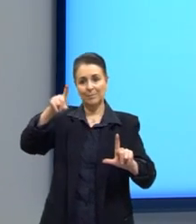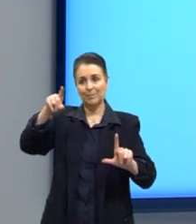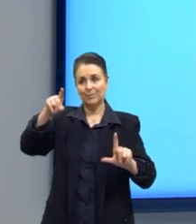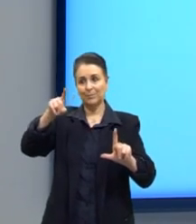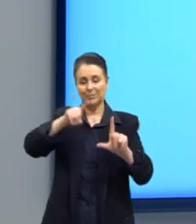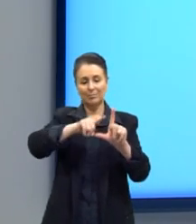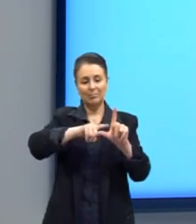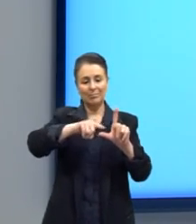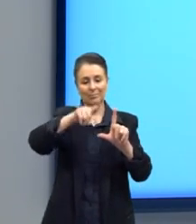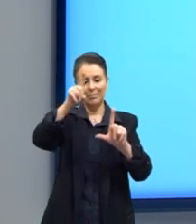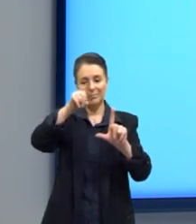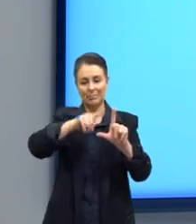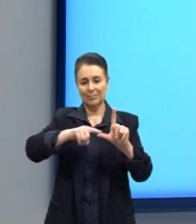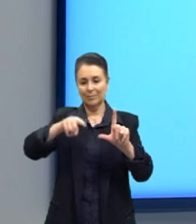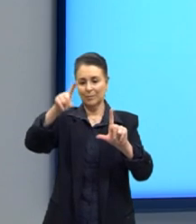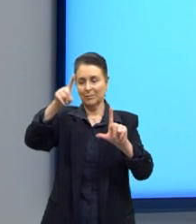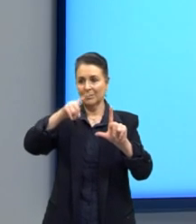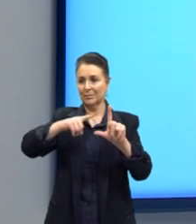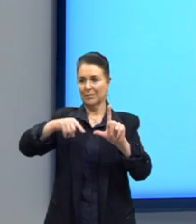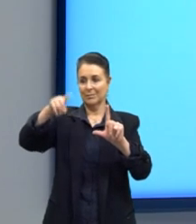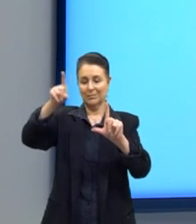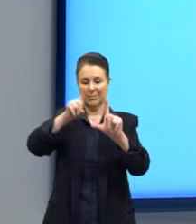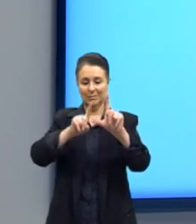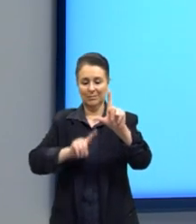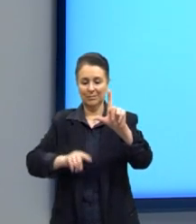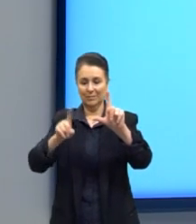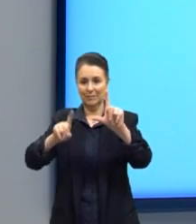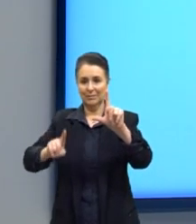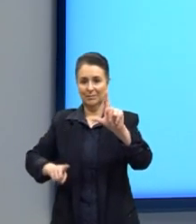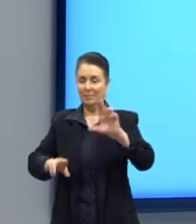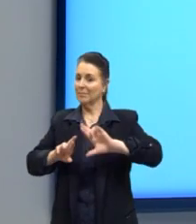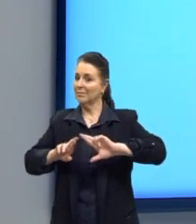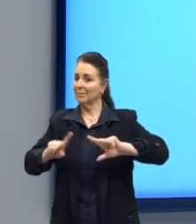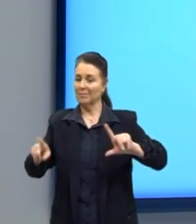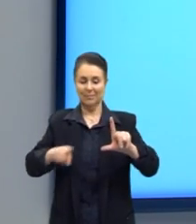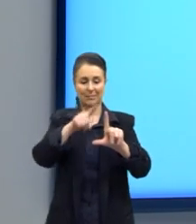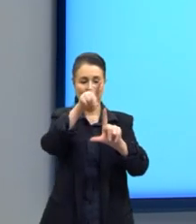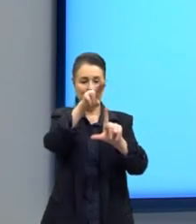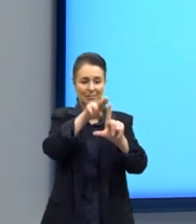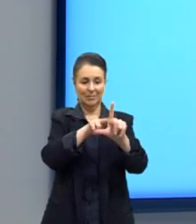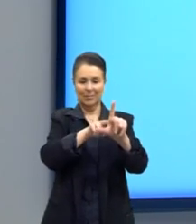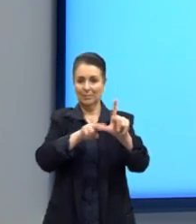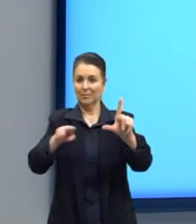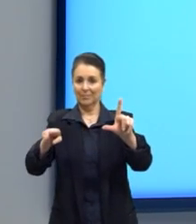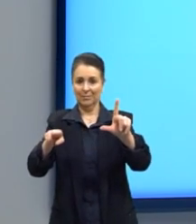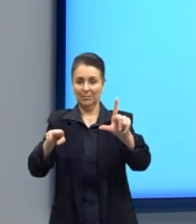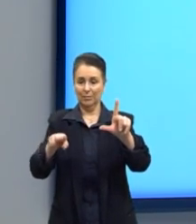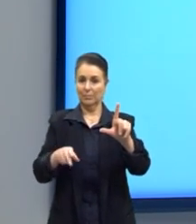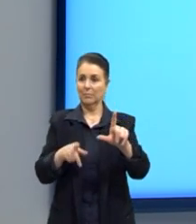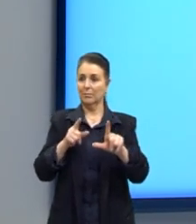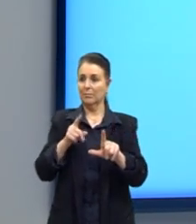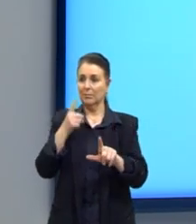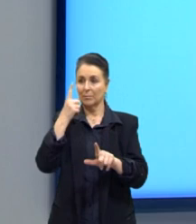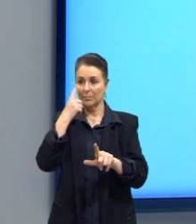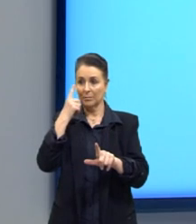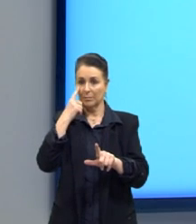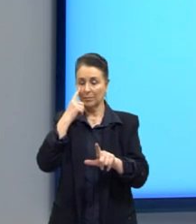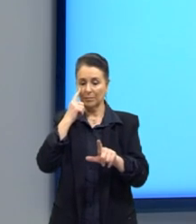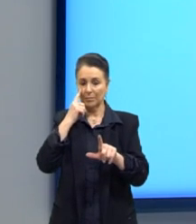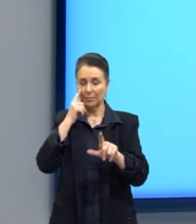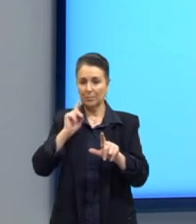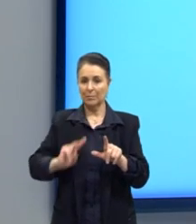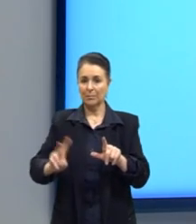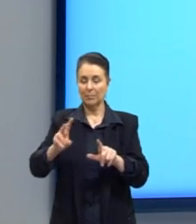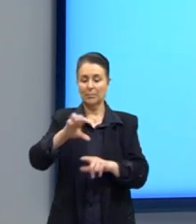né bem diferente do gráfico de seno e cosseno aqui nós observamos os valores onde ela não é definida por exemplo